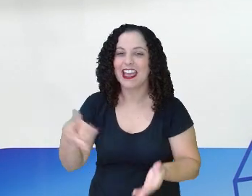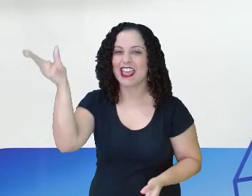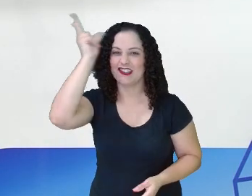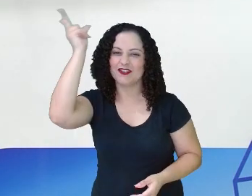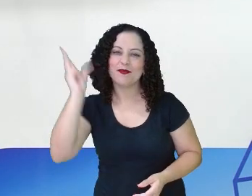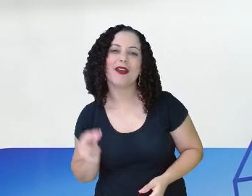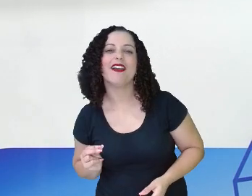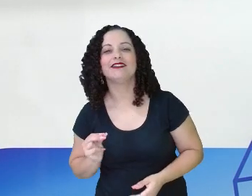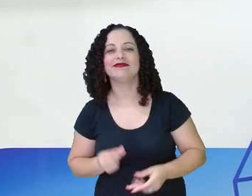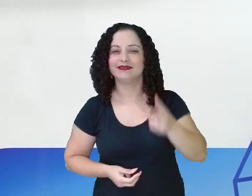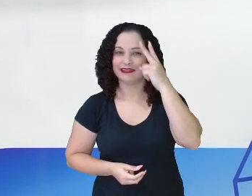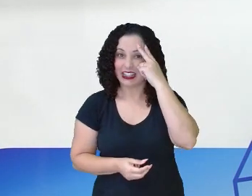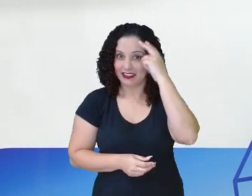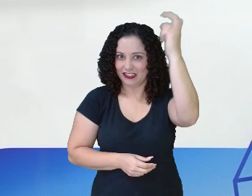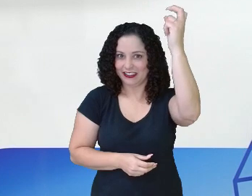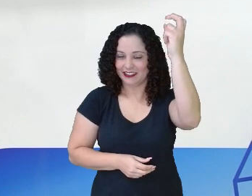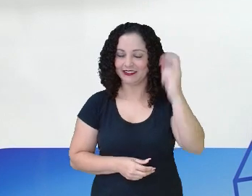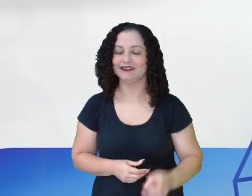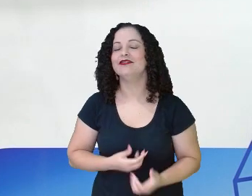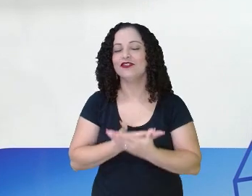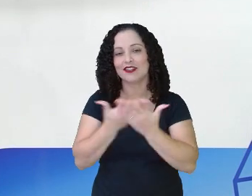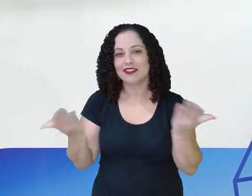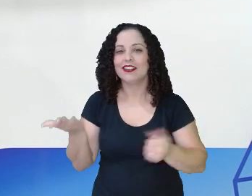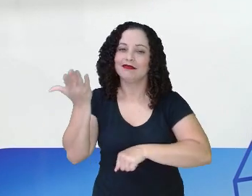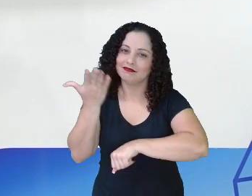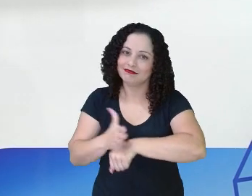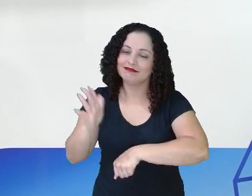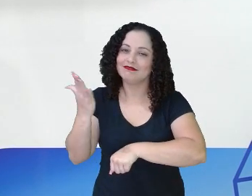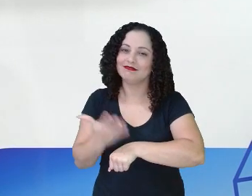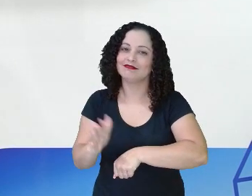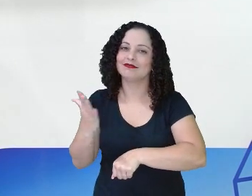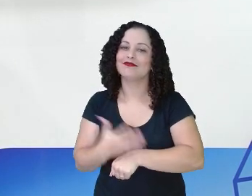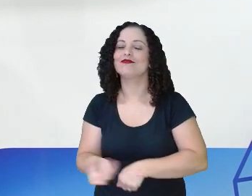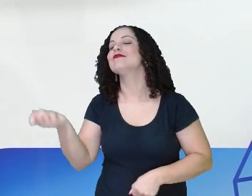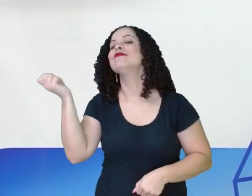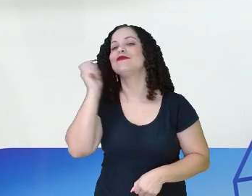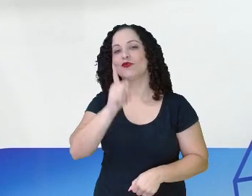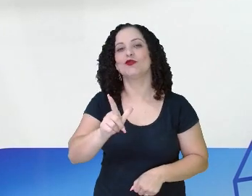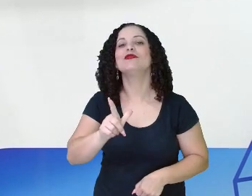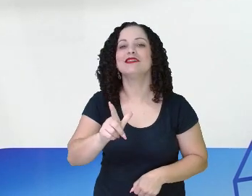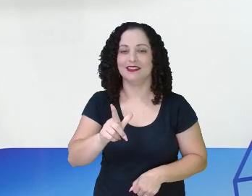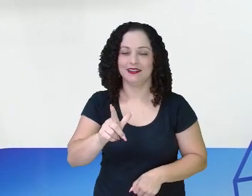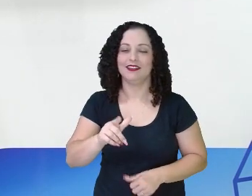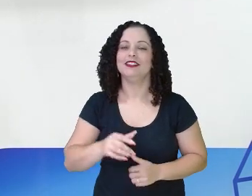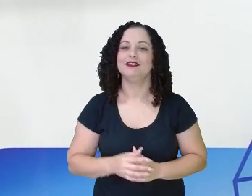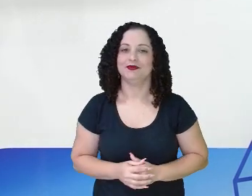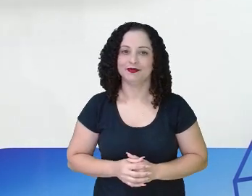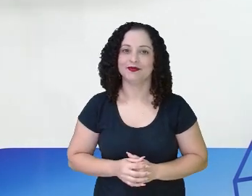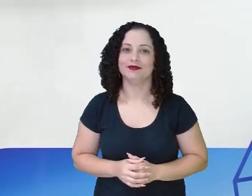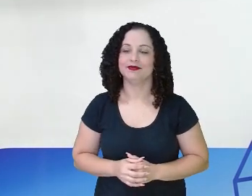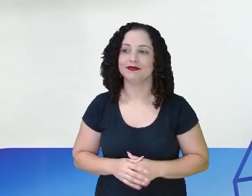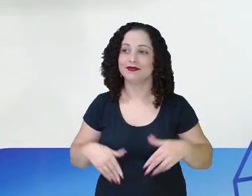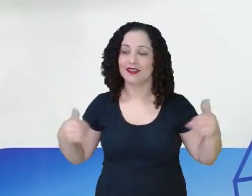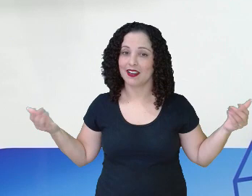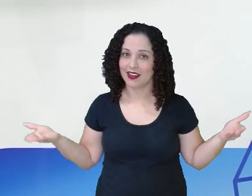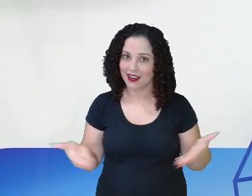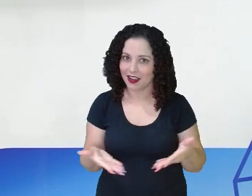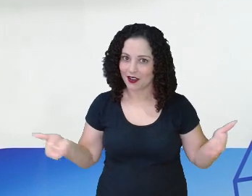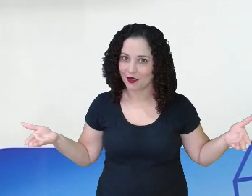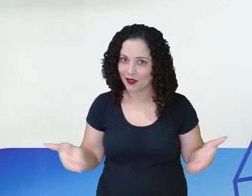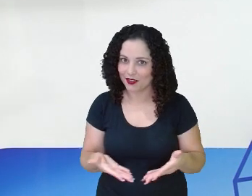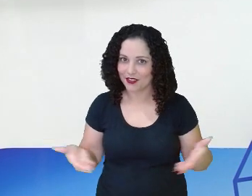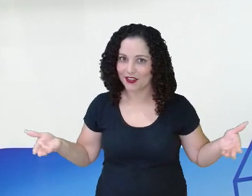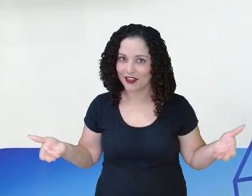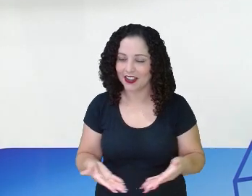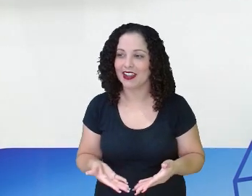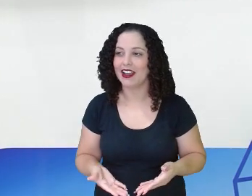é muito inteligente e sabe que com a prática você chega longe, não é isso? Agora eu